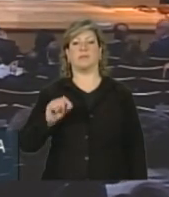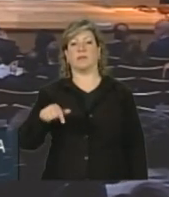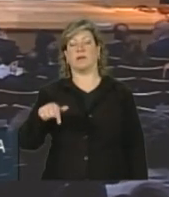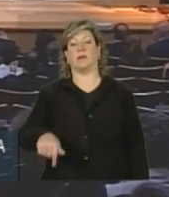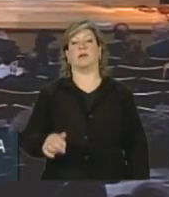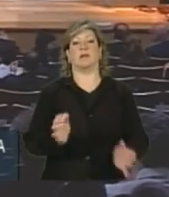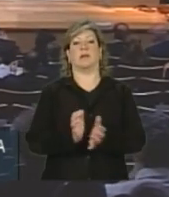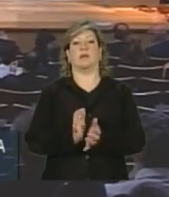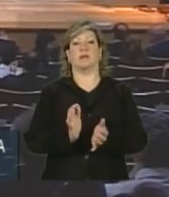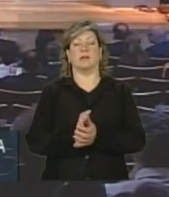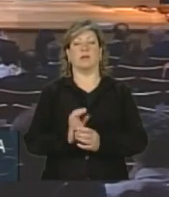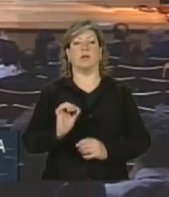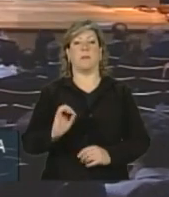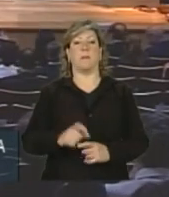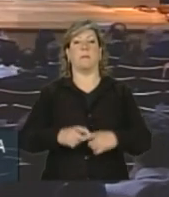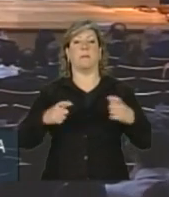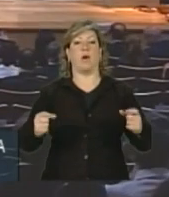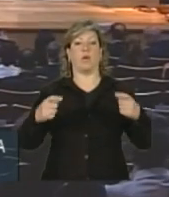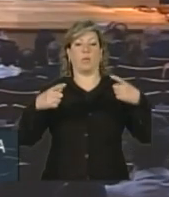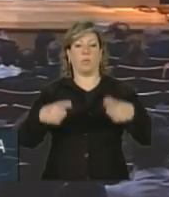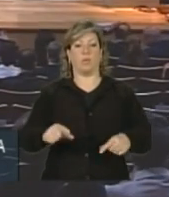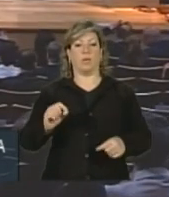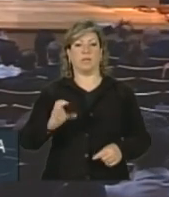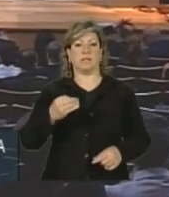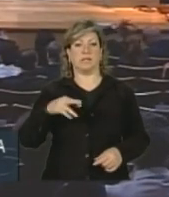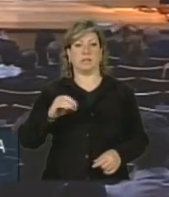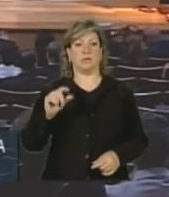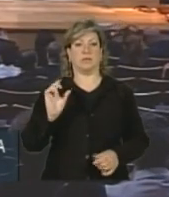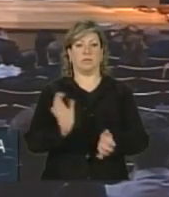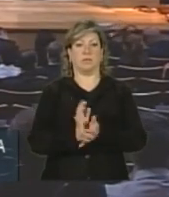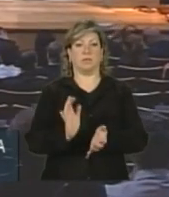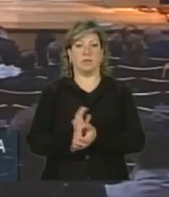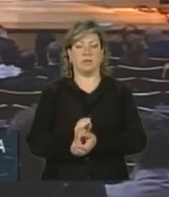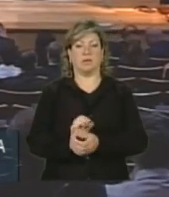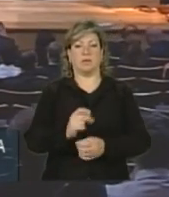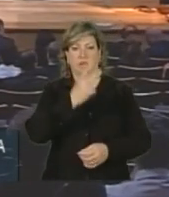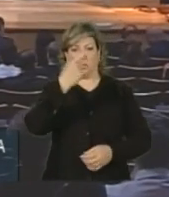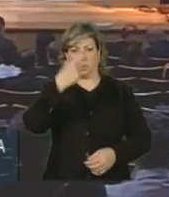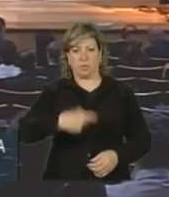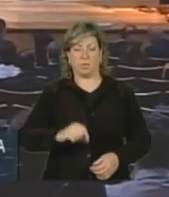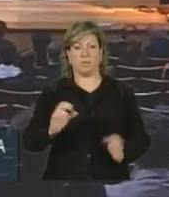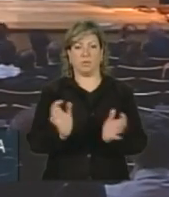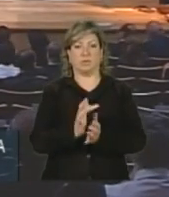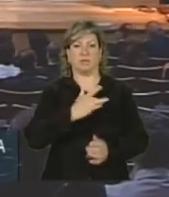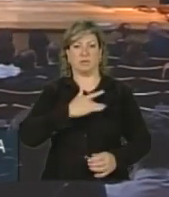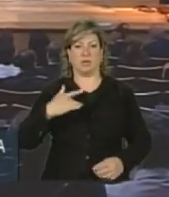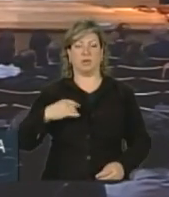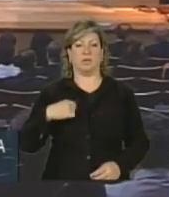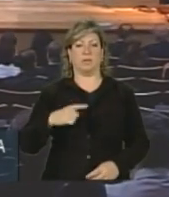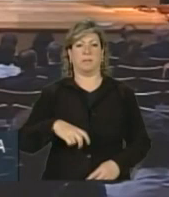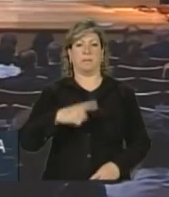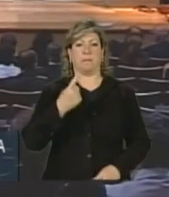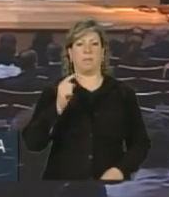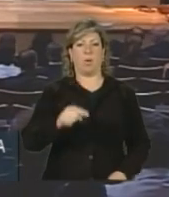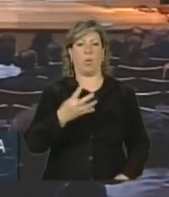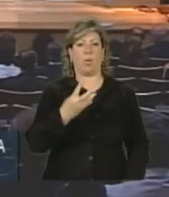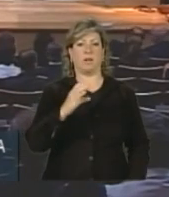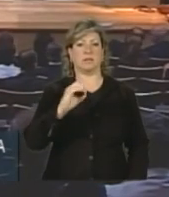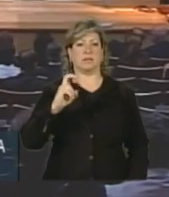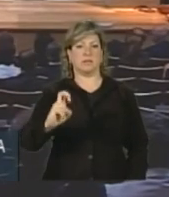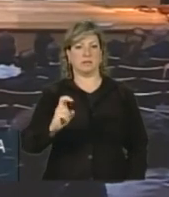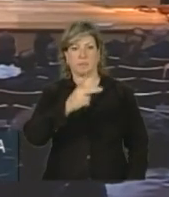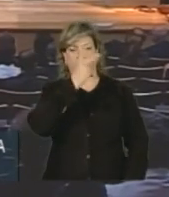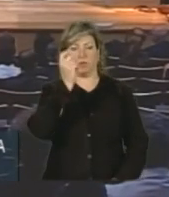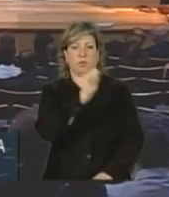de formação de recursos humanos do país na área da saúde, com 1.405 estudantes de graduação, cursos